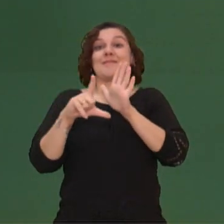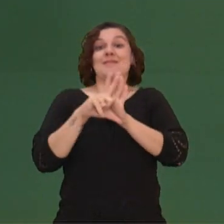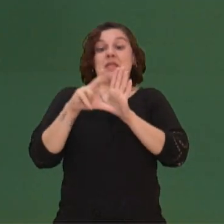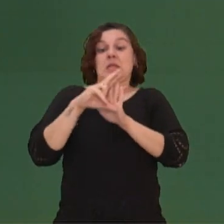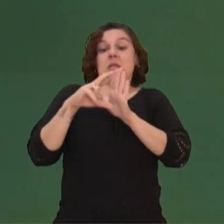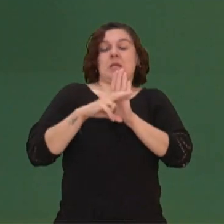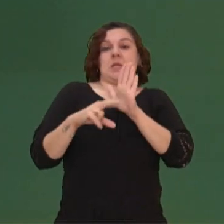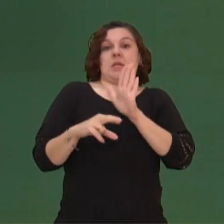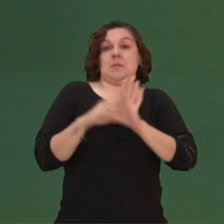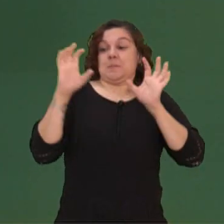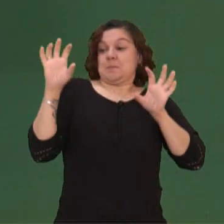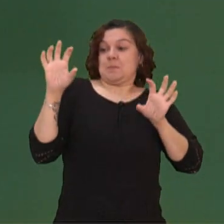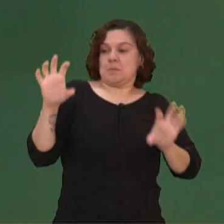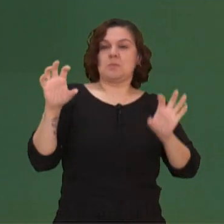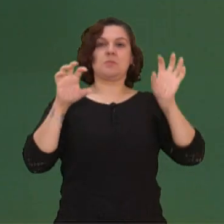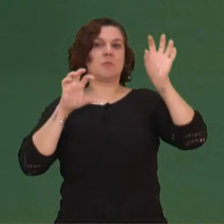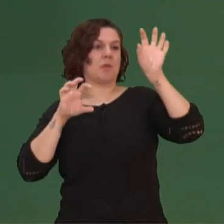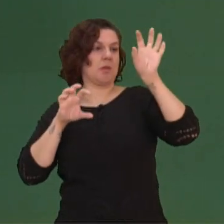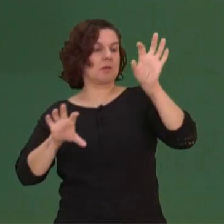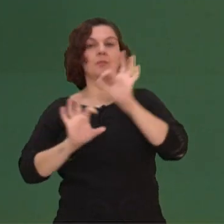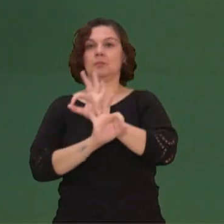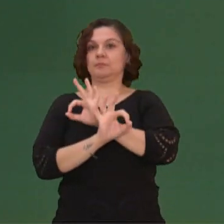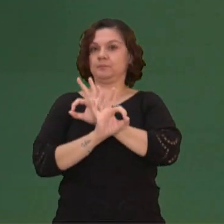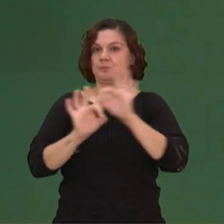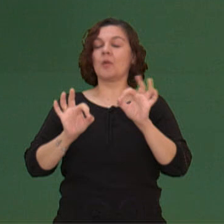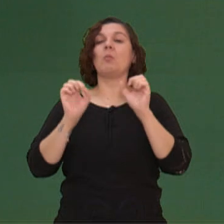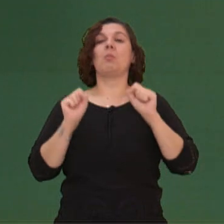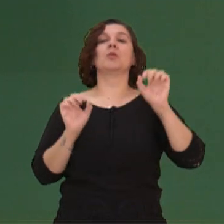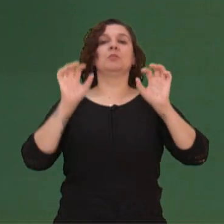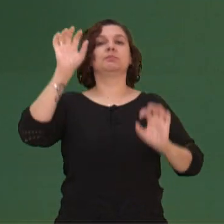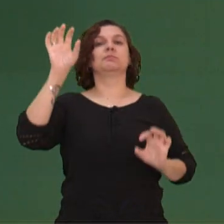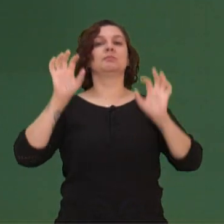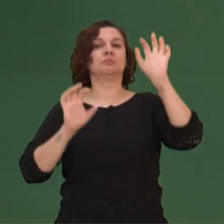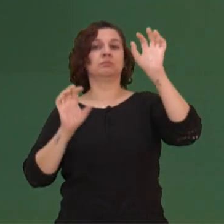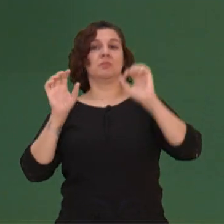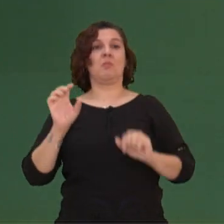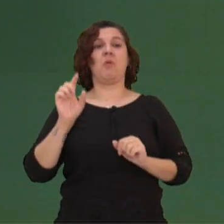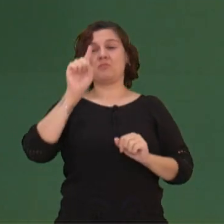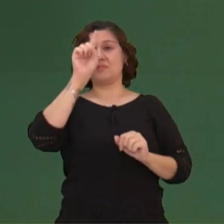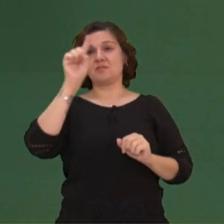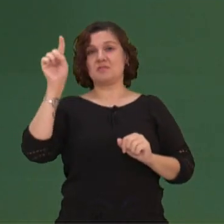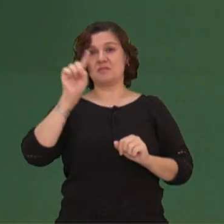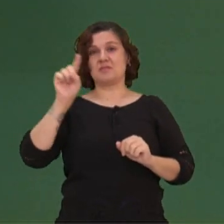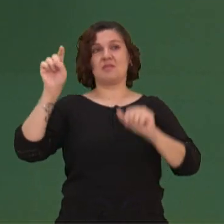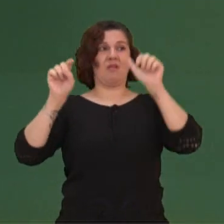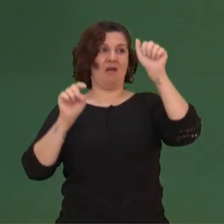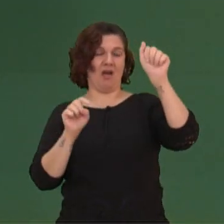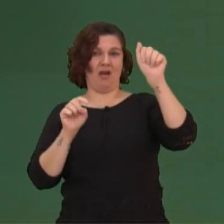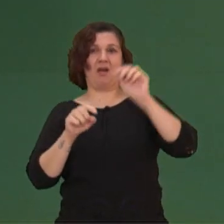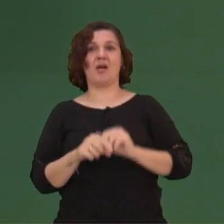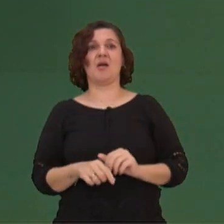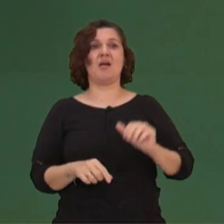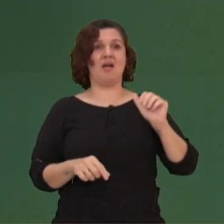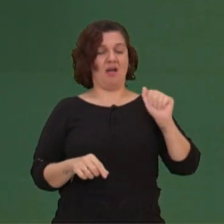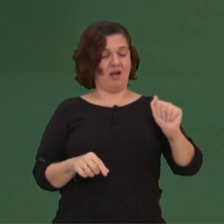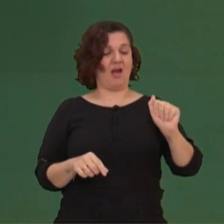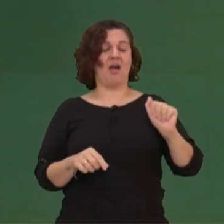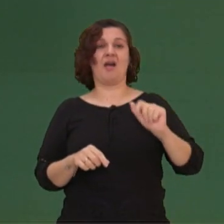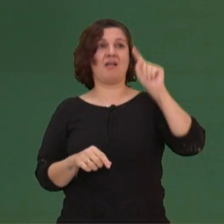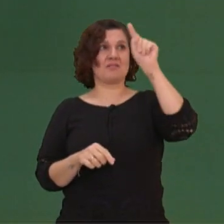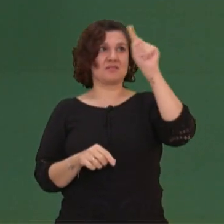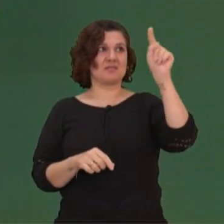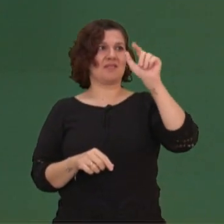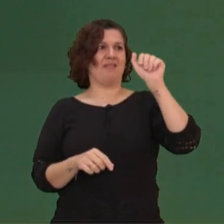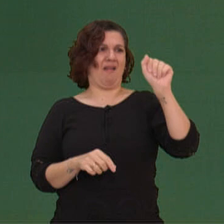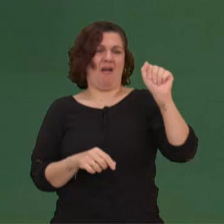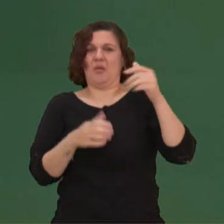lugar correto. Então, ela pode variar. Podia estar o Z e o A aqui em cima, ou o A e o Z do mesmo lado.